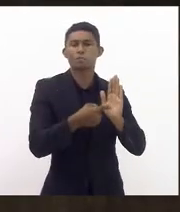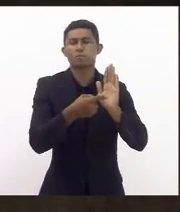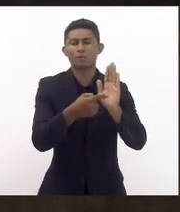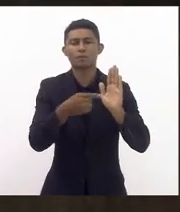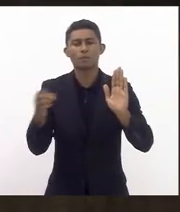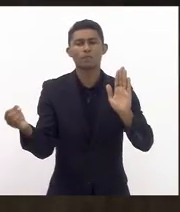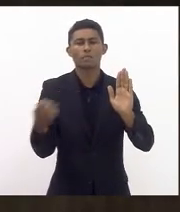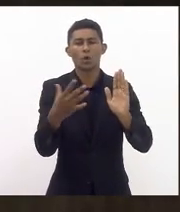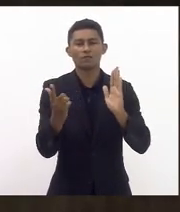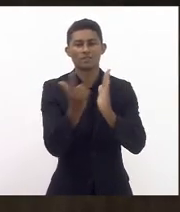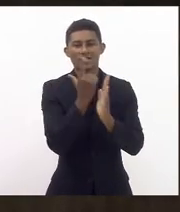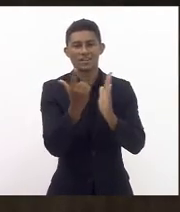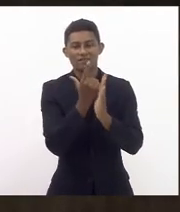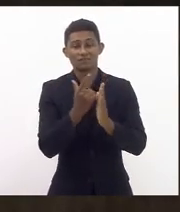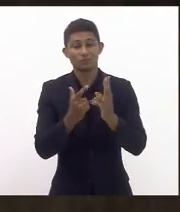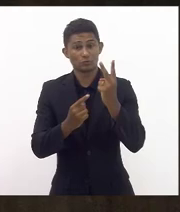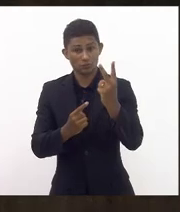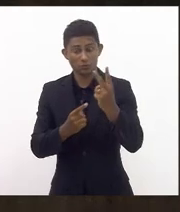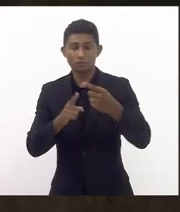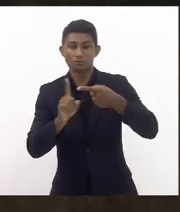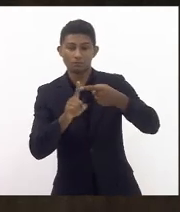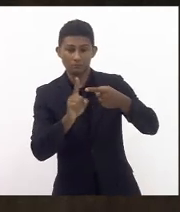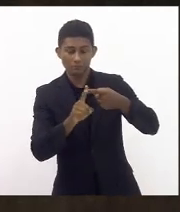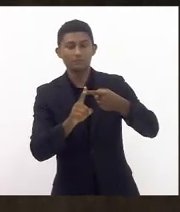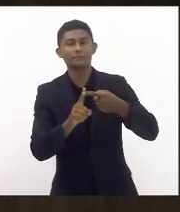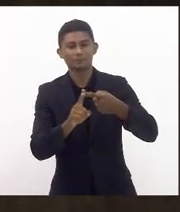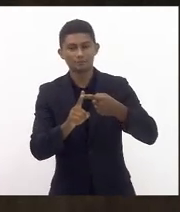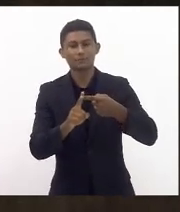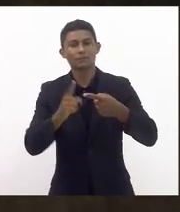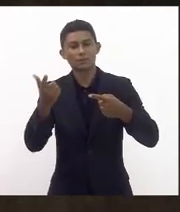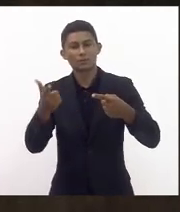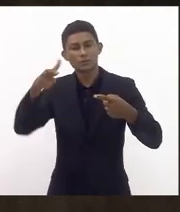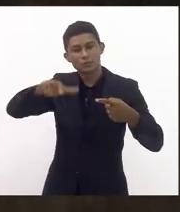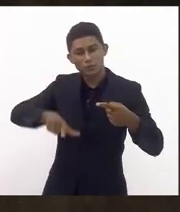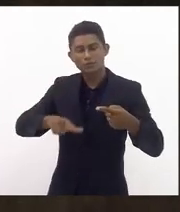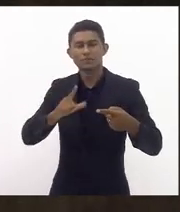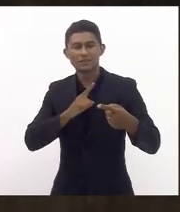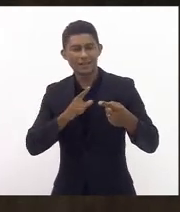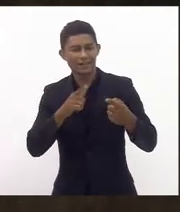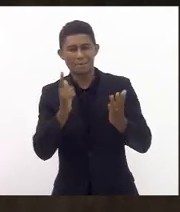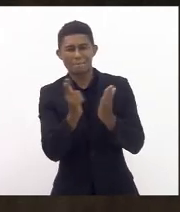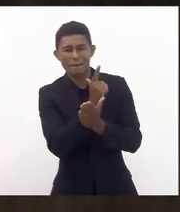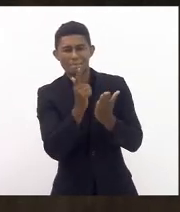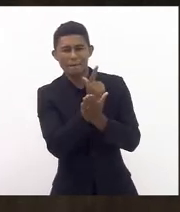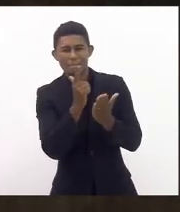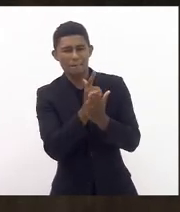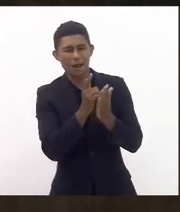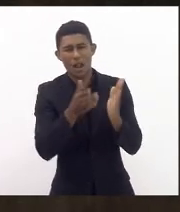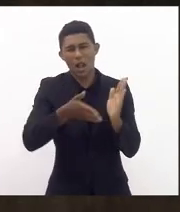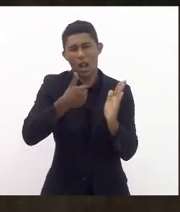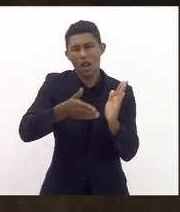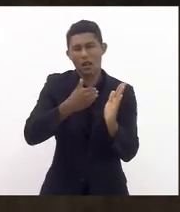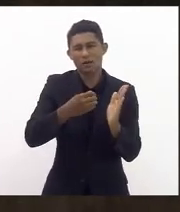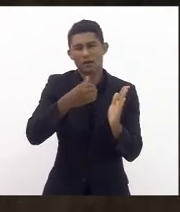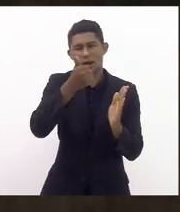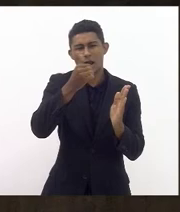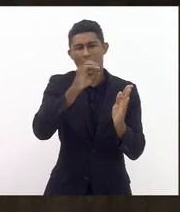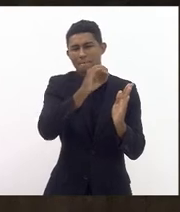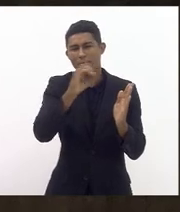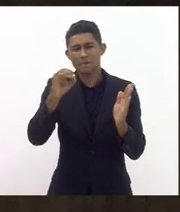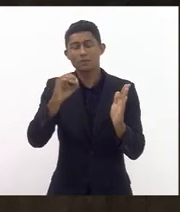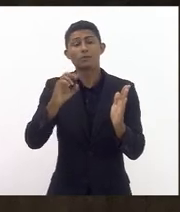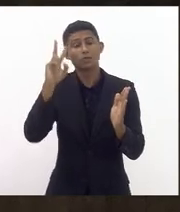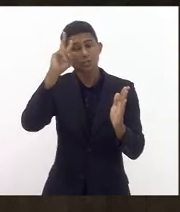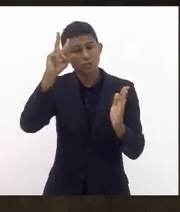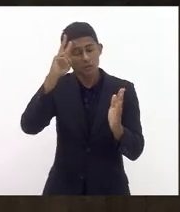biografia do Roberto em 2 volumes. Lançou o primeiro volume, outra vez, quase 1000 páginas, muito detalhe sobre a história da música popular brasileira